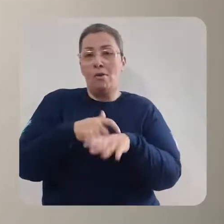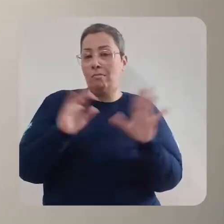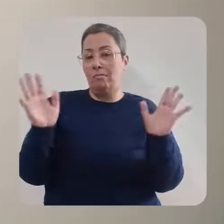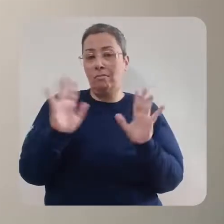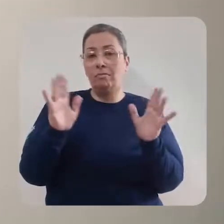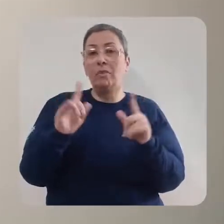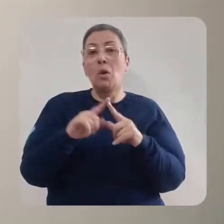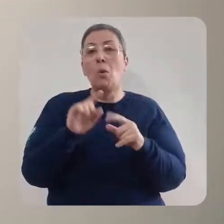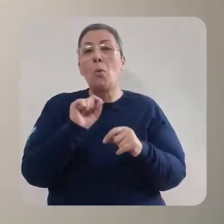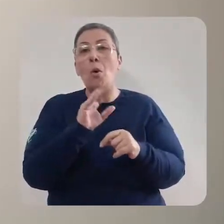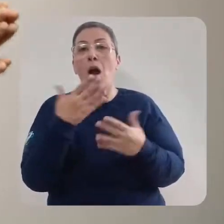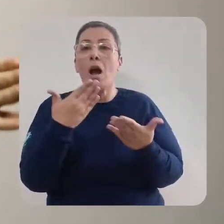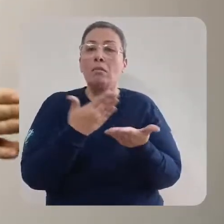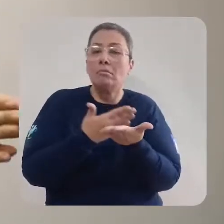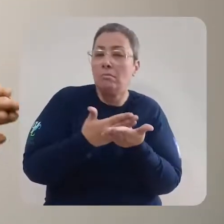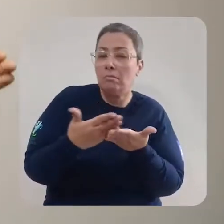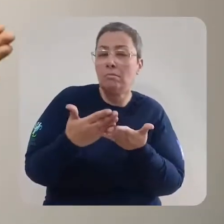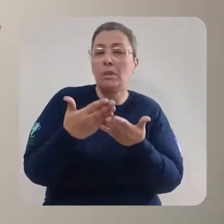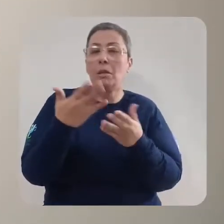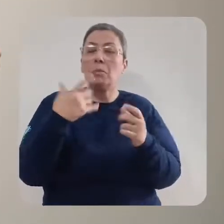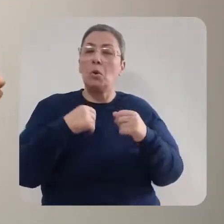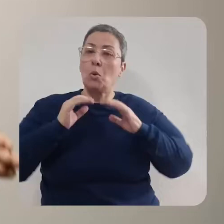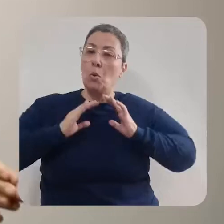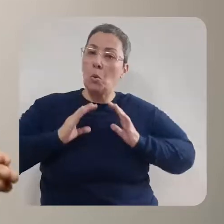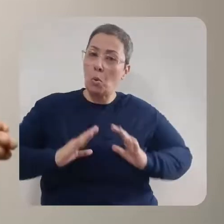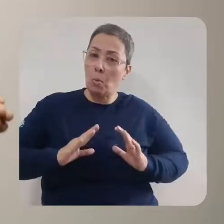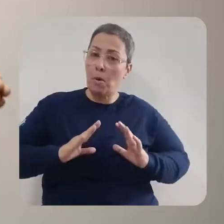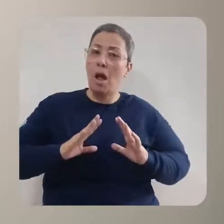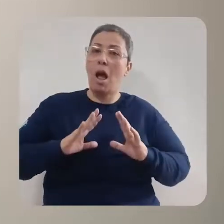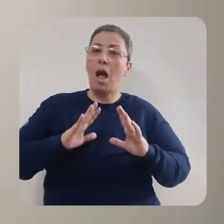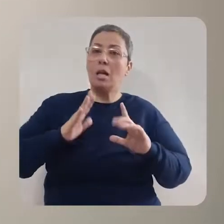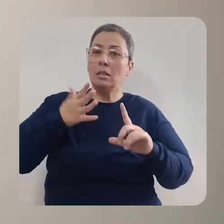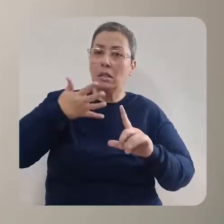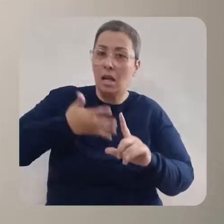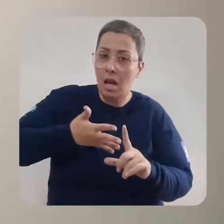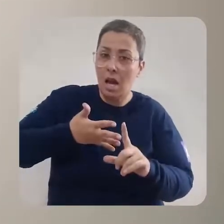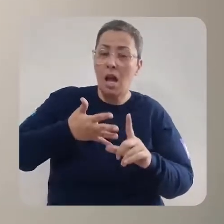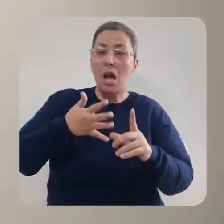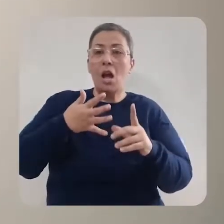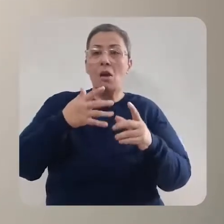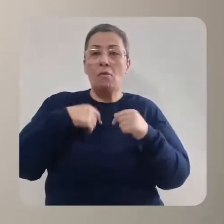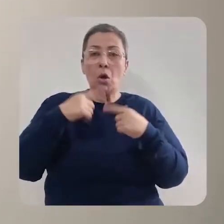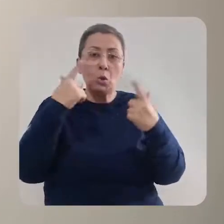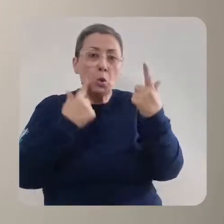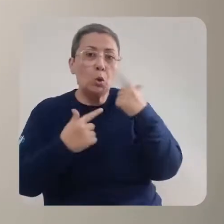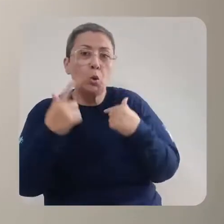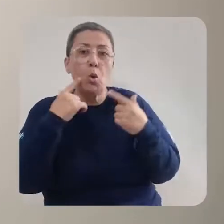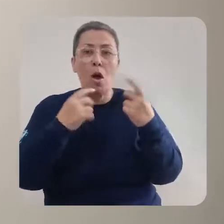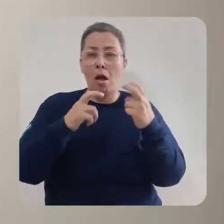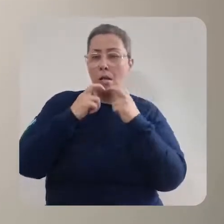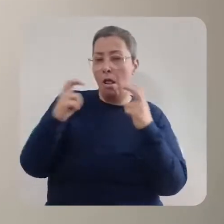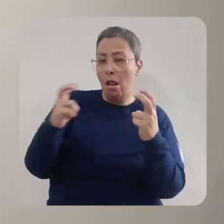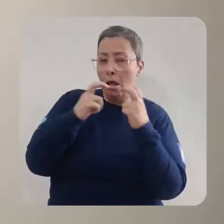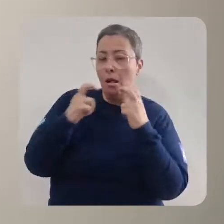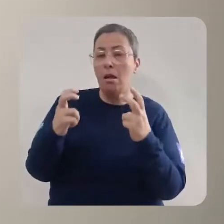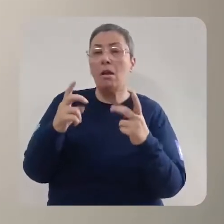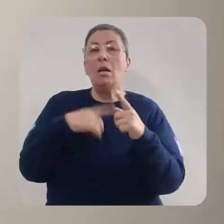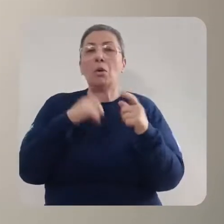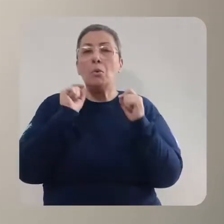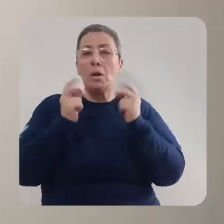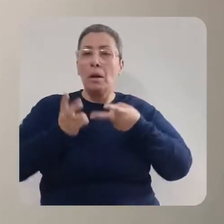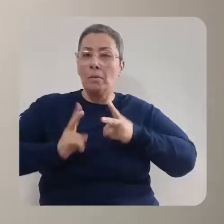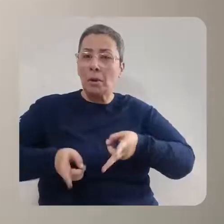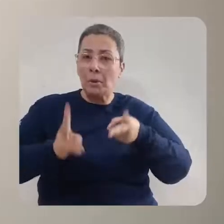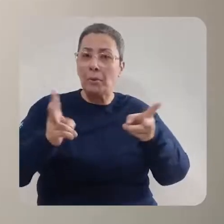não. Então algo que eu começo a fazer com comportamento interferente, forçado, chorando, gritando, e